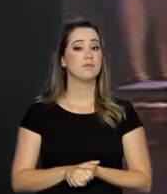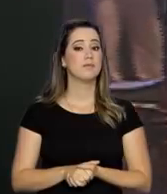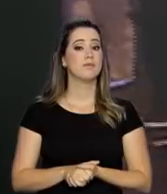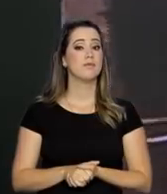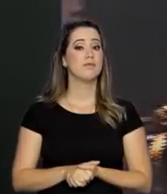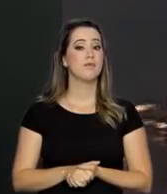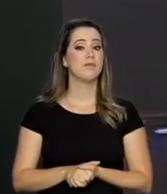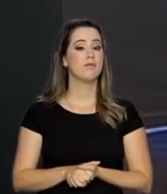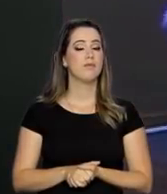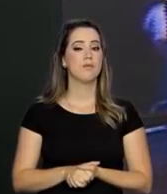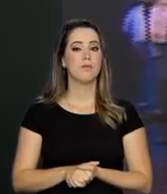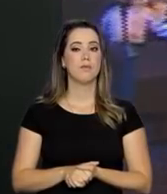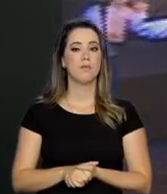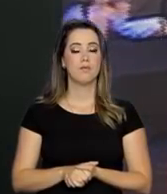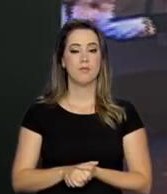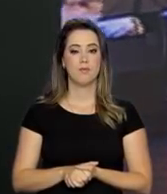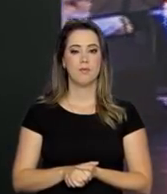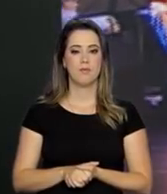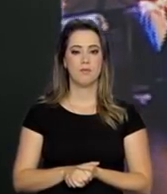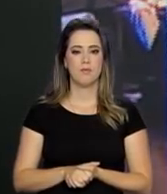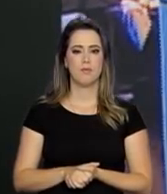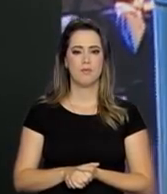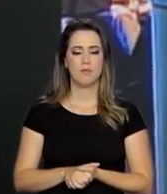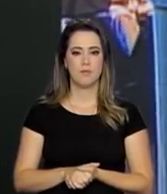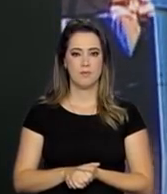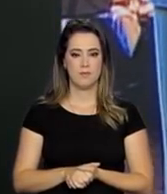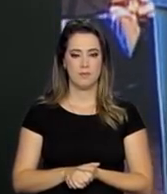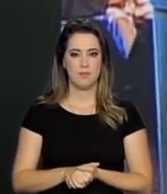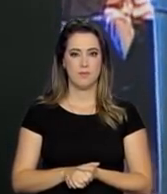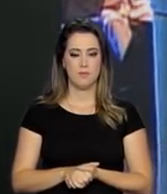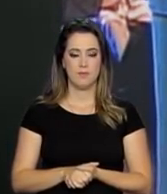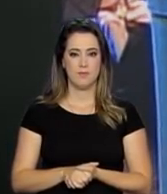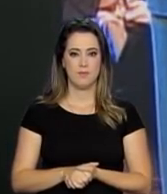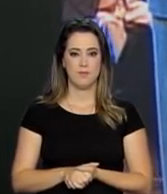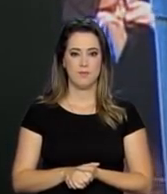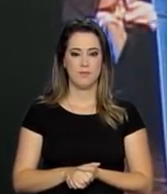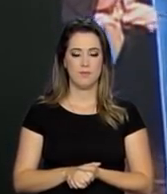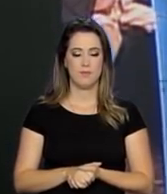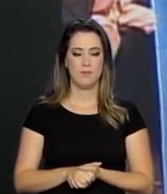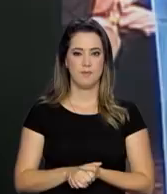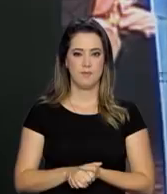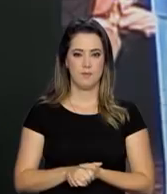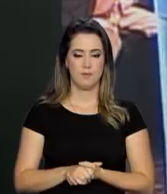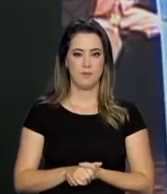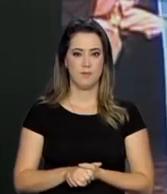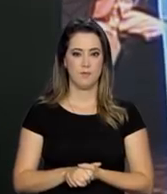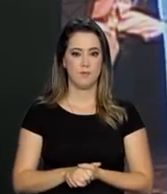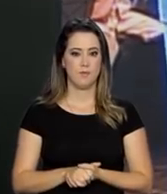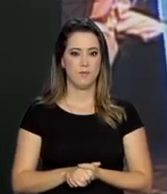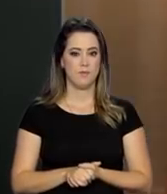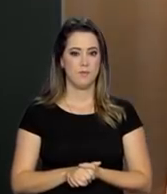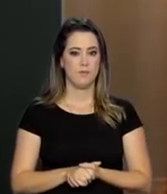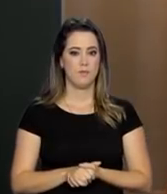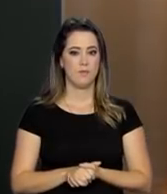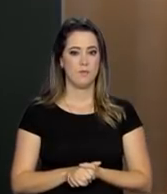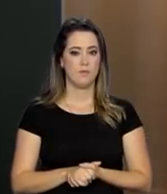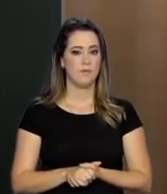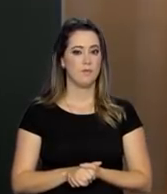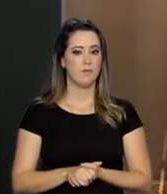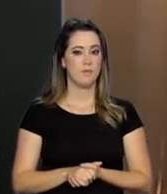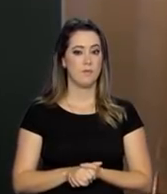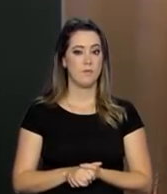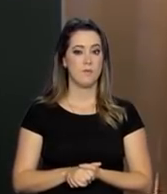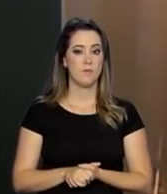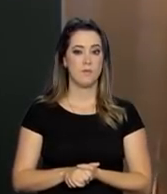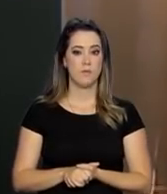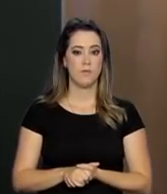Gastei a subvenção do amor que você me entregou. Passei pro segundo grupo e com razão.